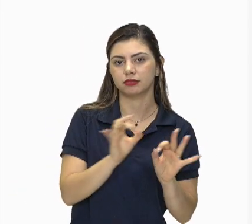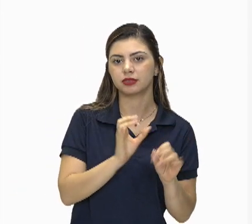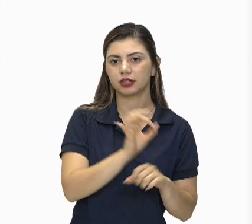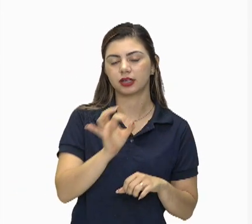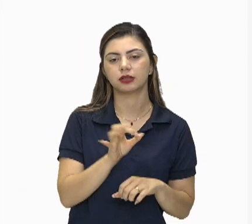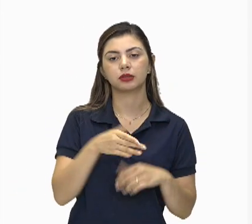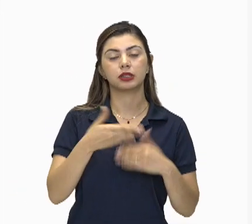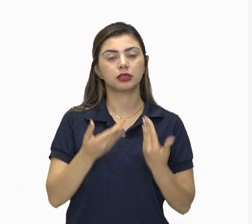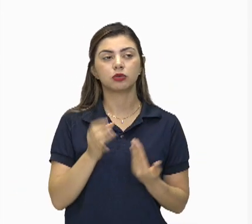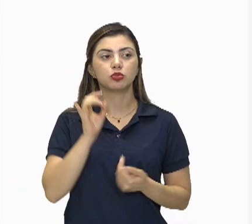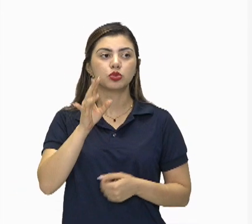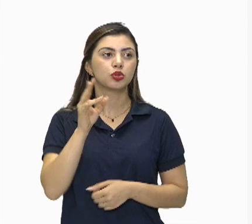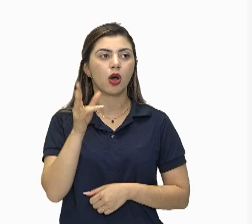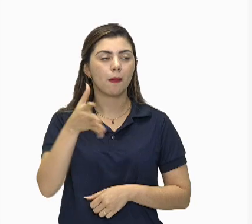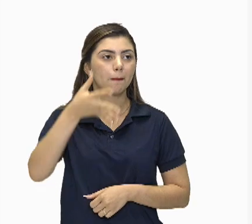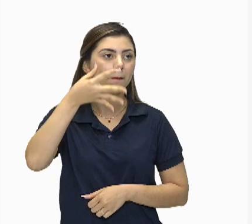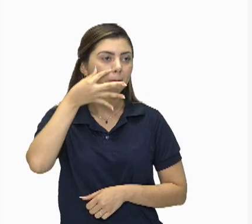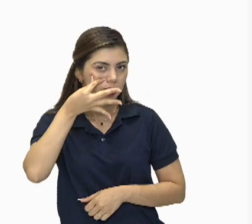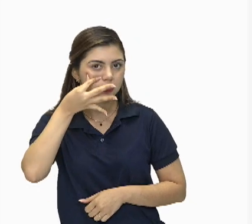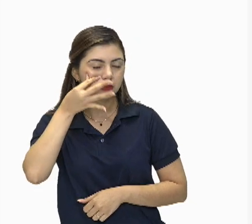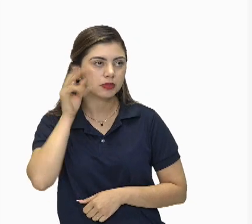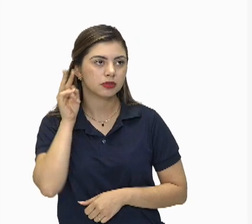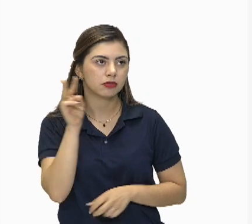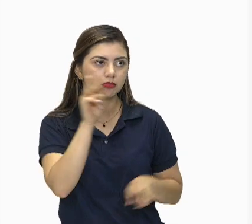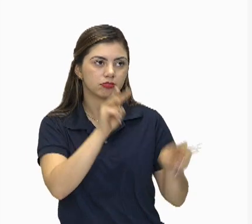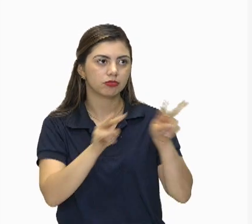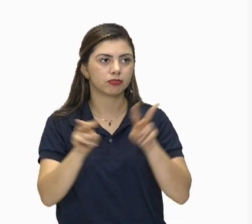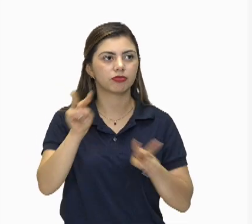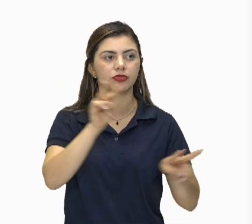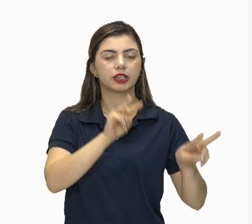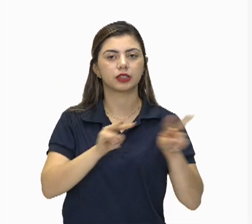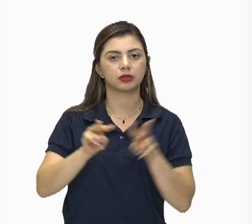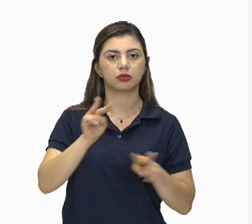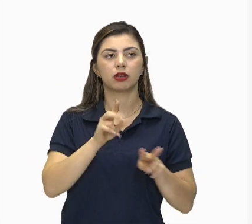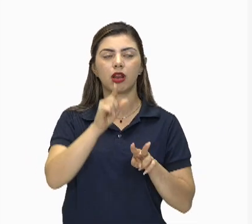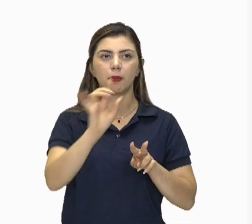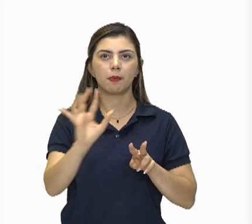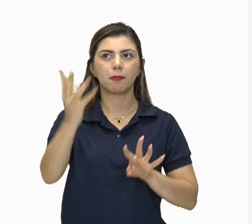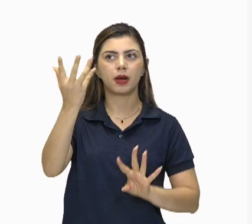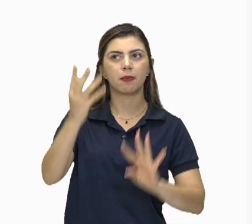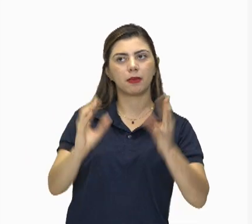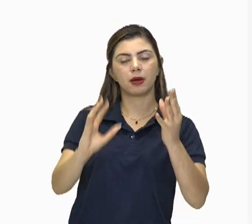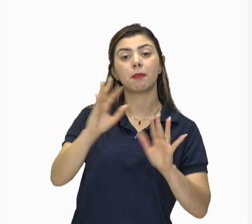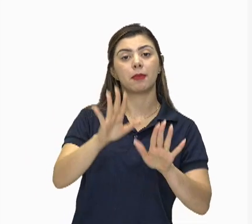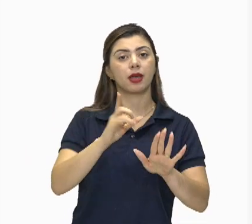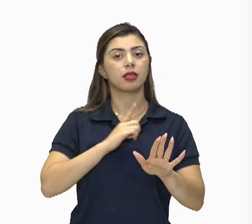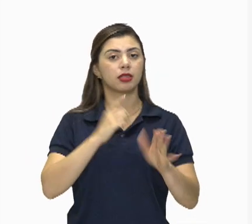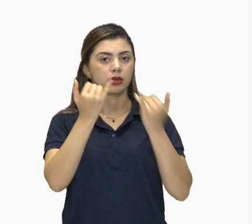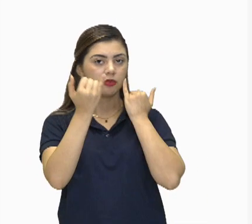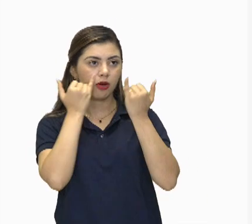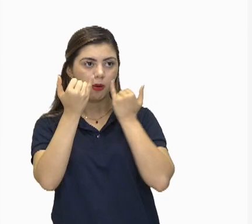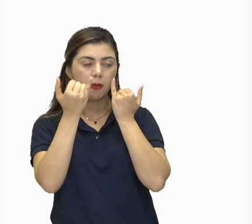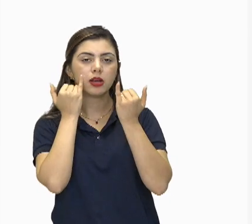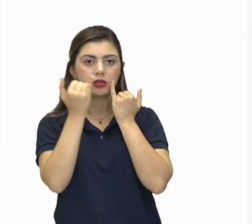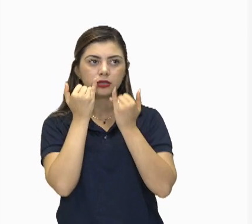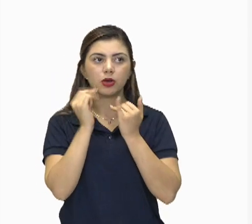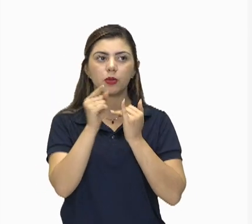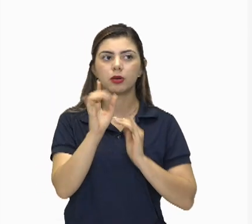chamado narrador observador está do lado de fora, mas possui algumas informações,